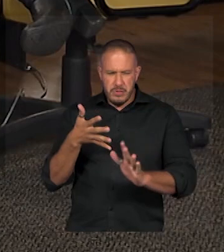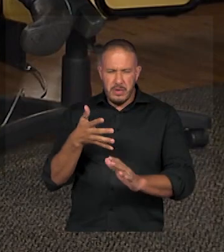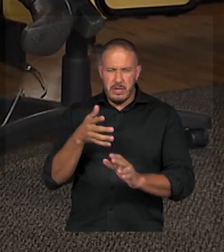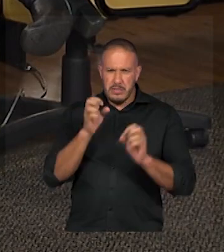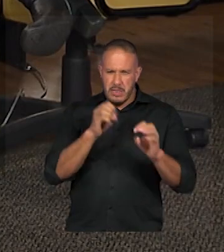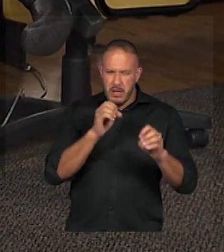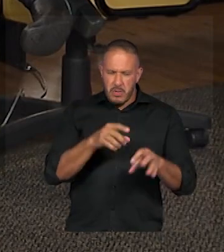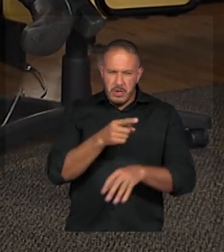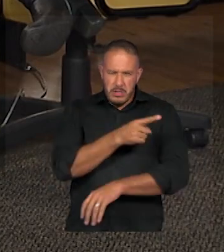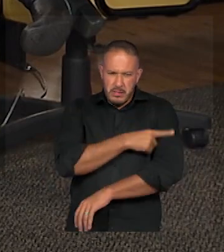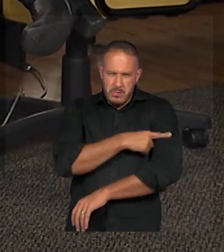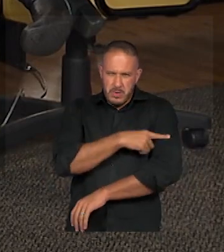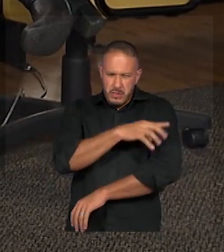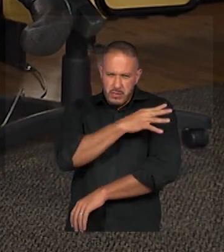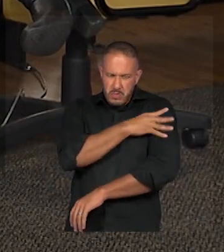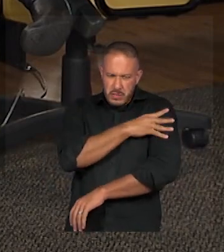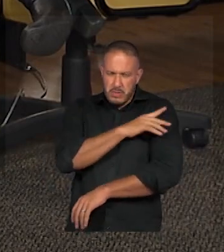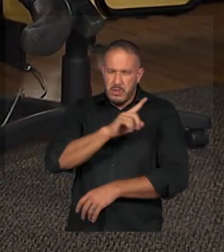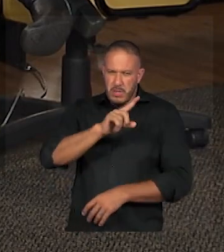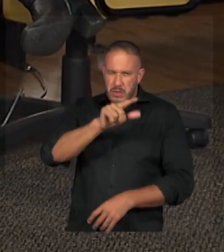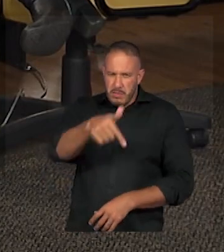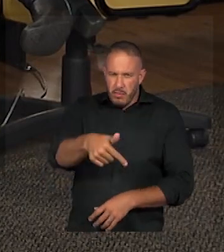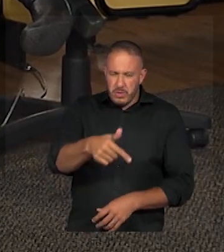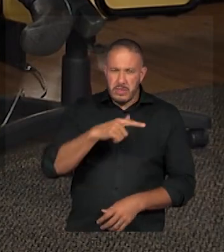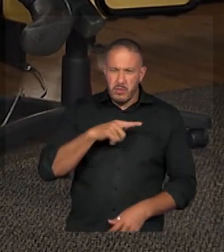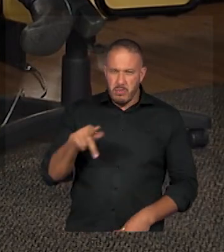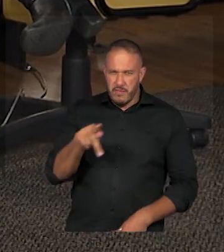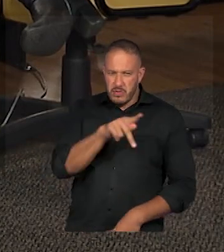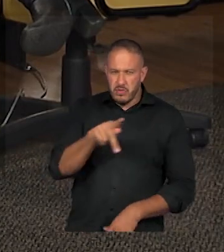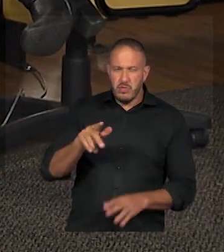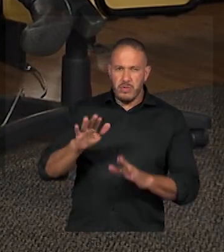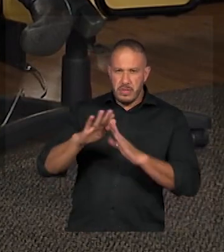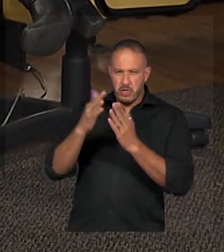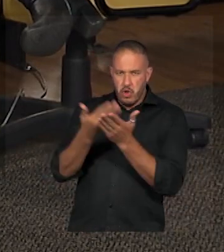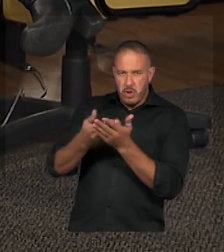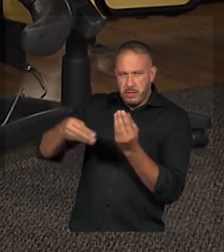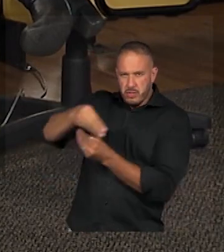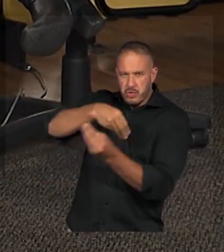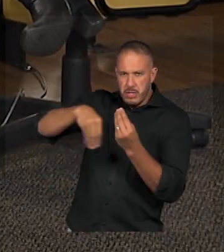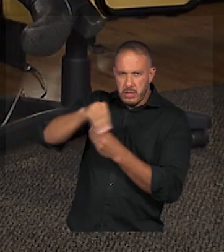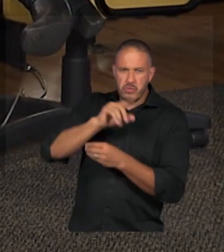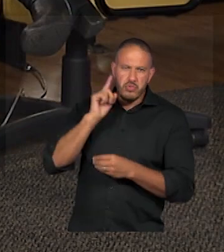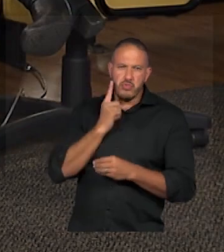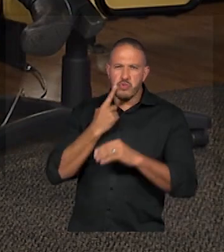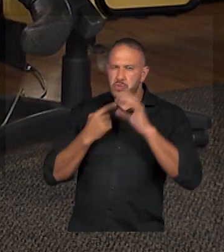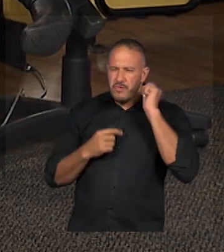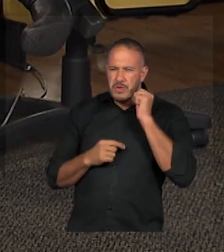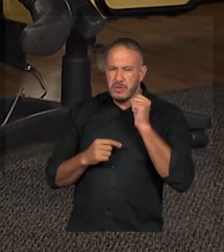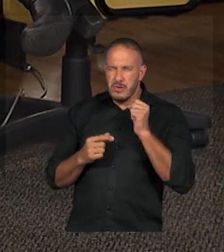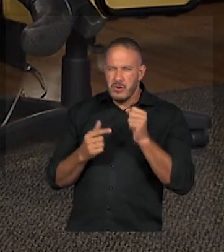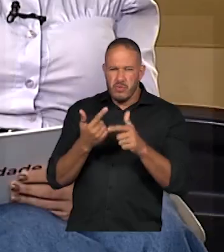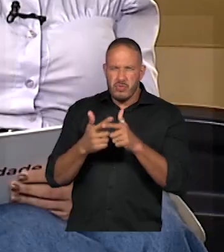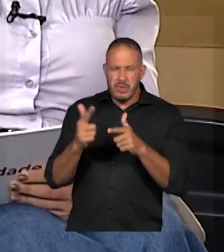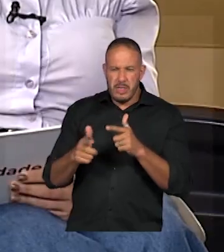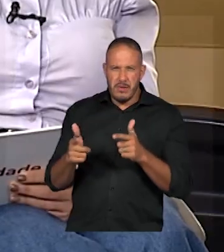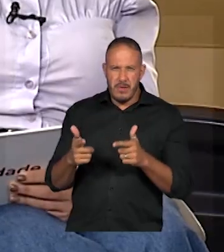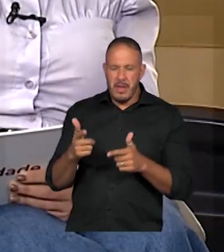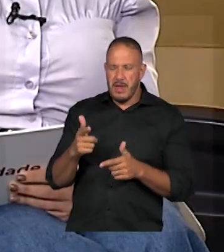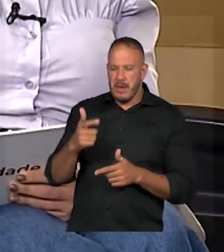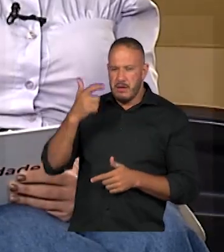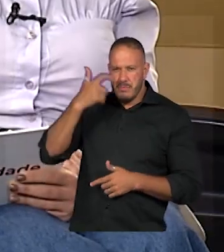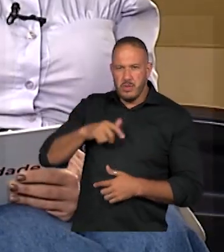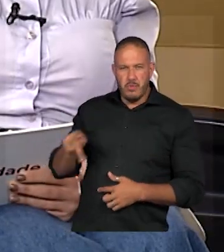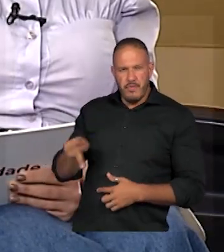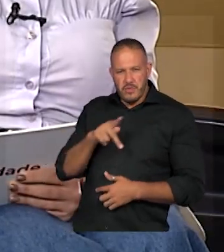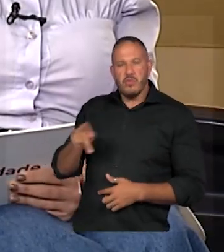isso? E depois entra o professor que pega a escola mista. Não corre o risco de o professor, como ele tem um